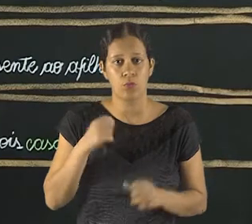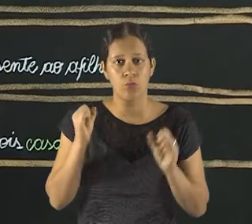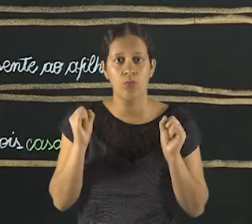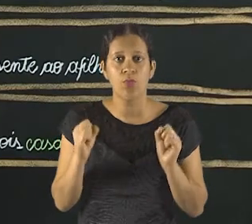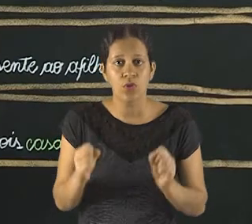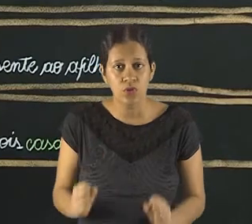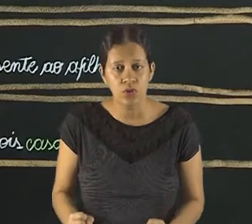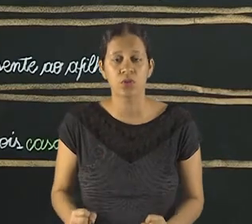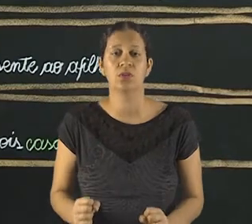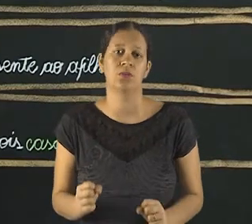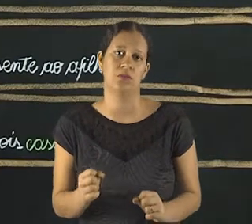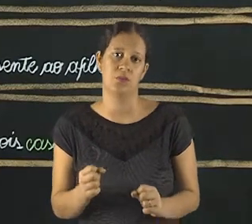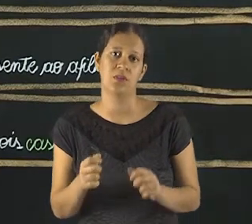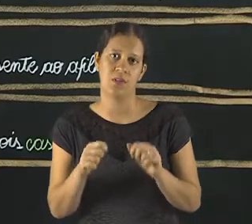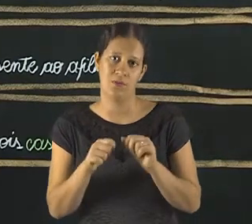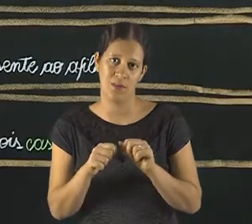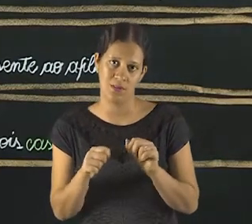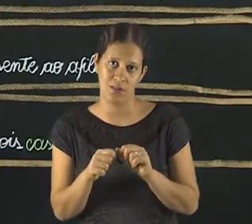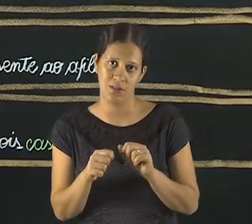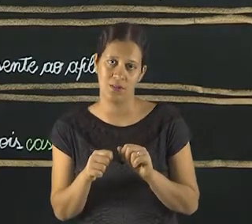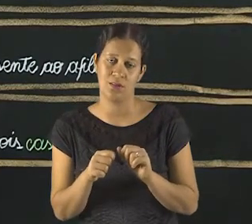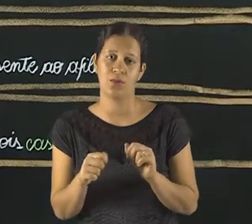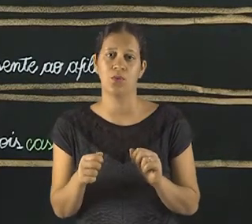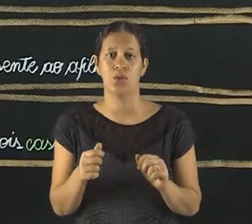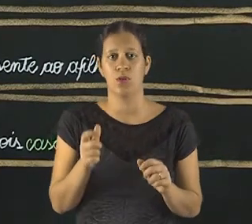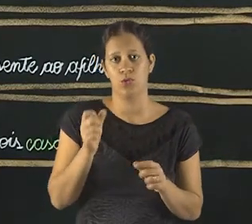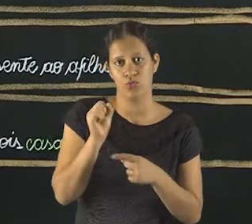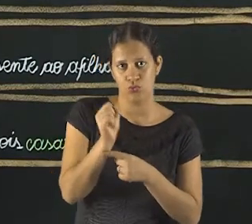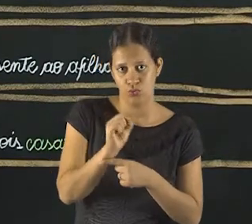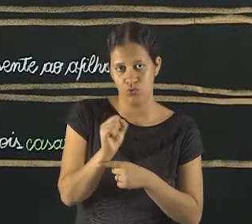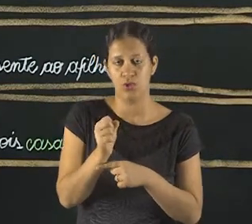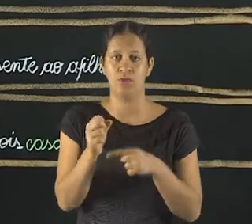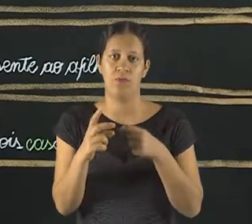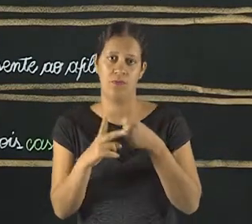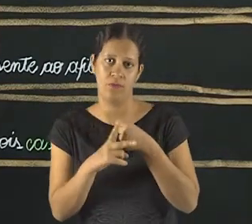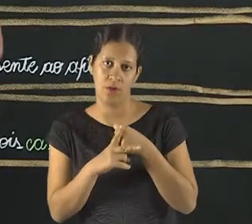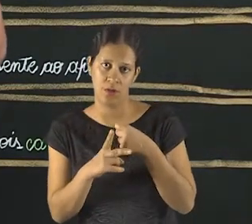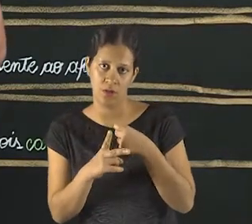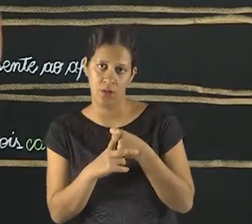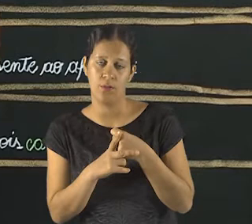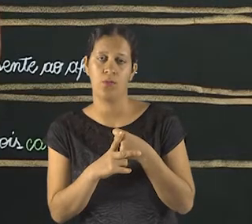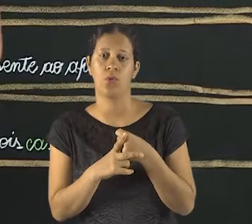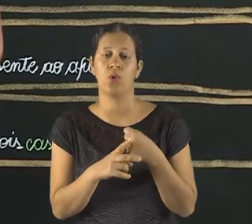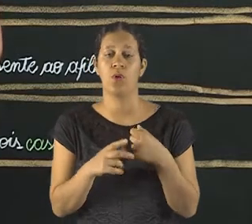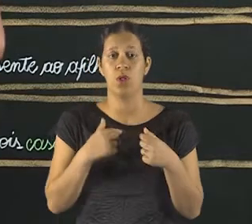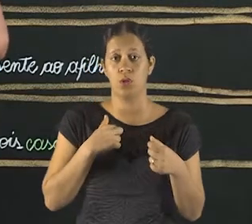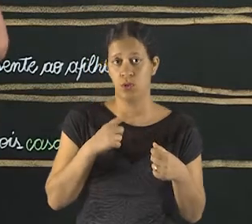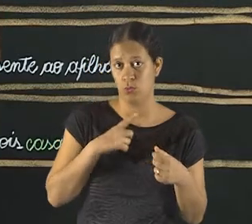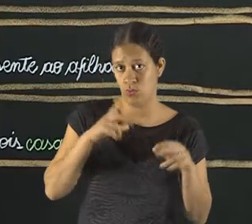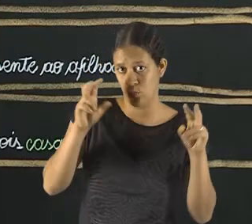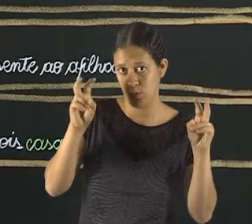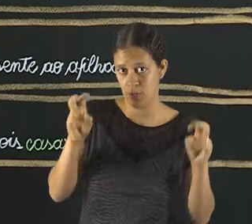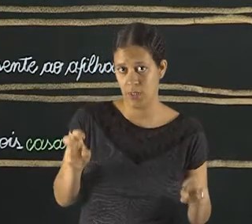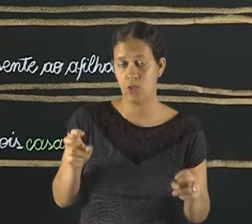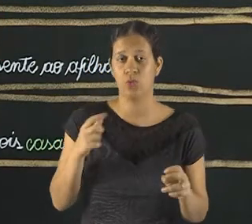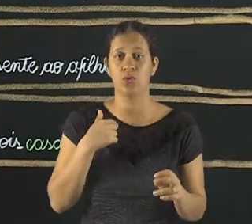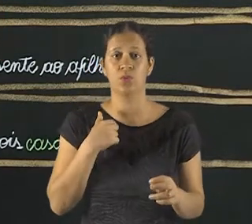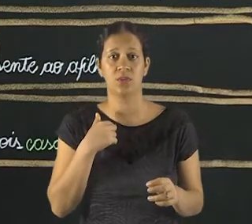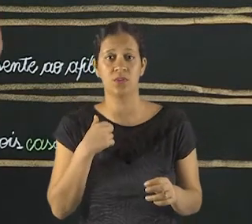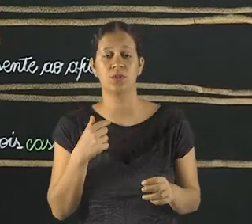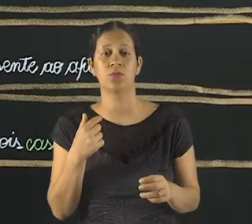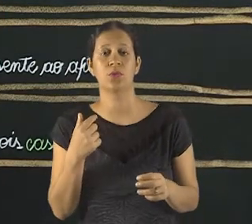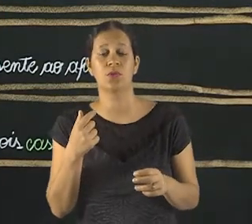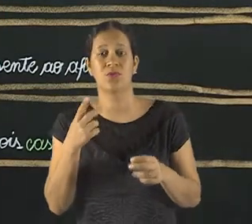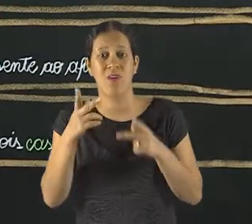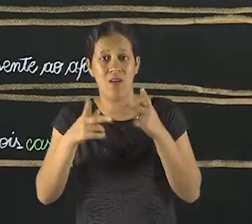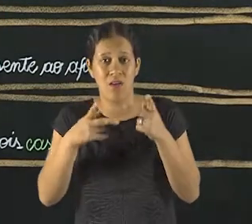Poderia fazer uma construção desse tipo, que ela foge à regra clássica do sujeito, verbo, objeto. Eu tenho um tópico e eu tenho